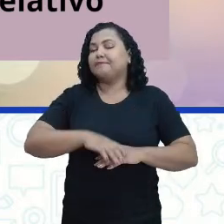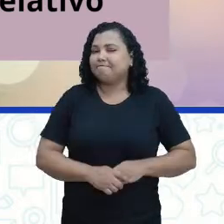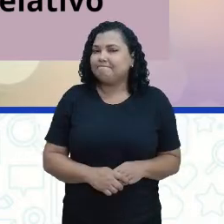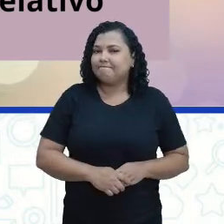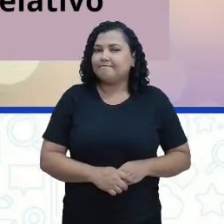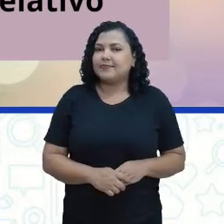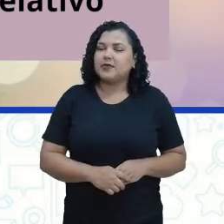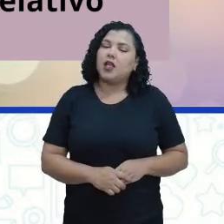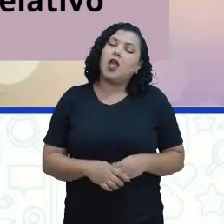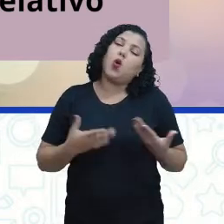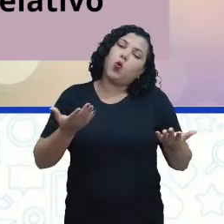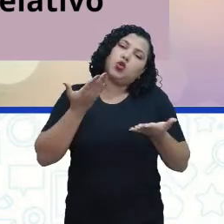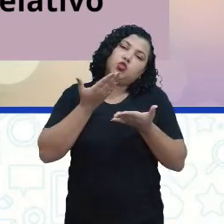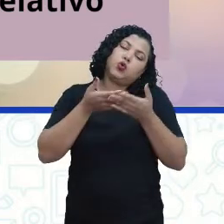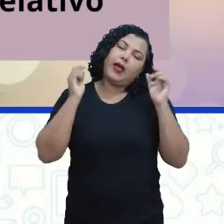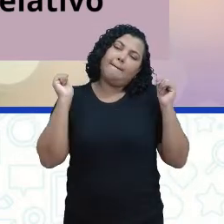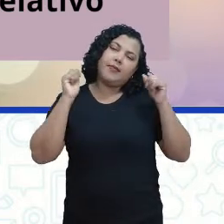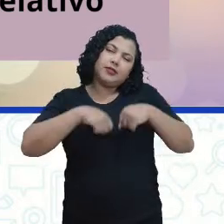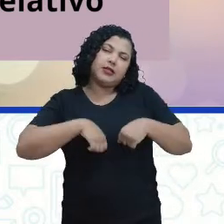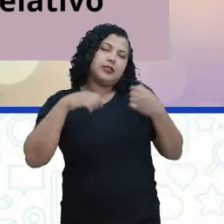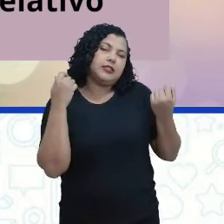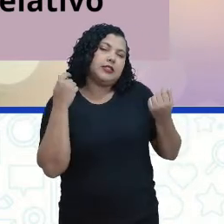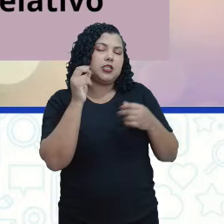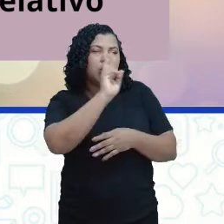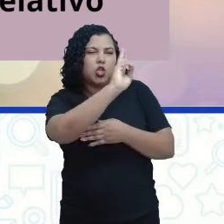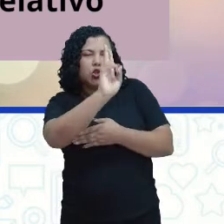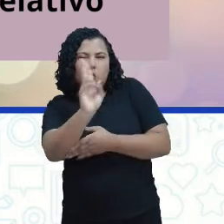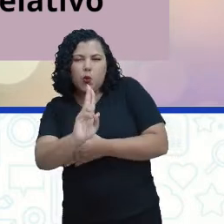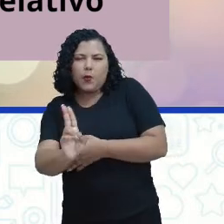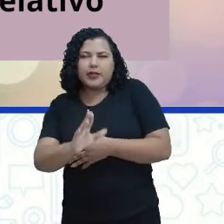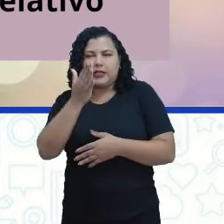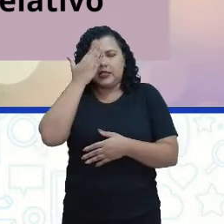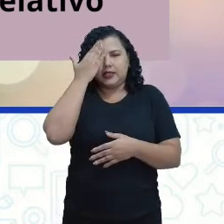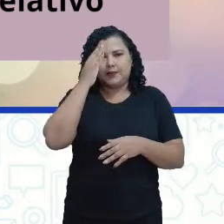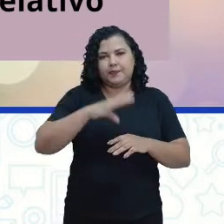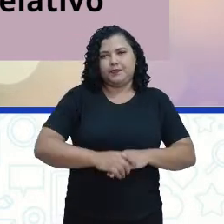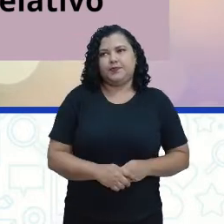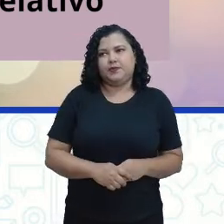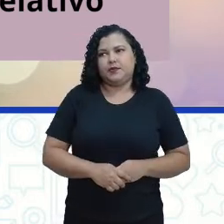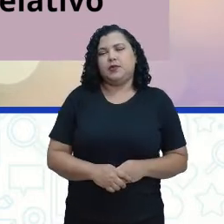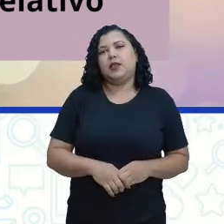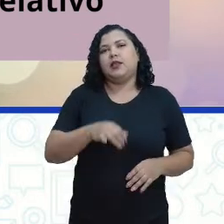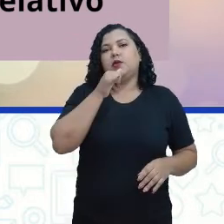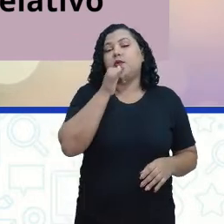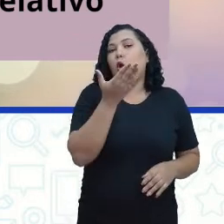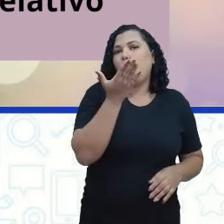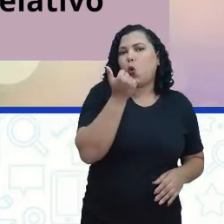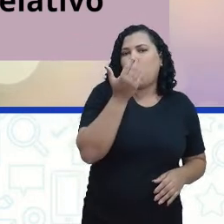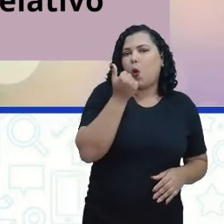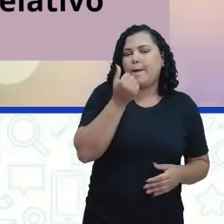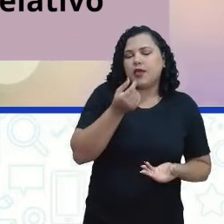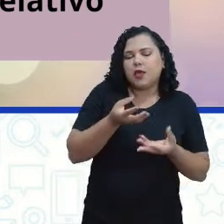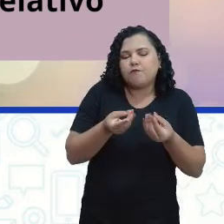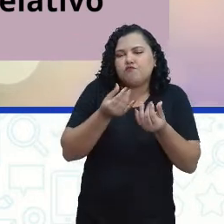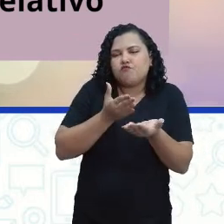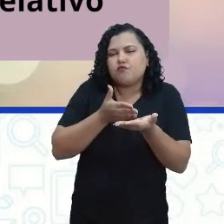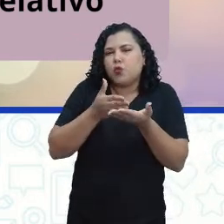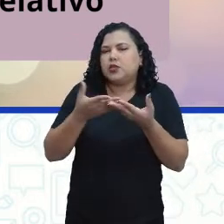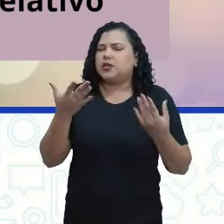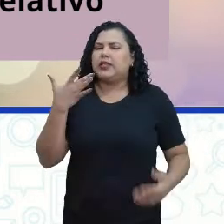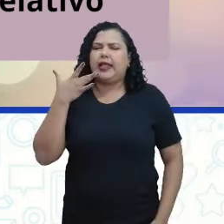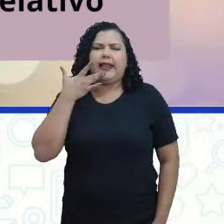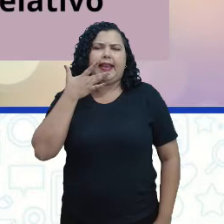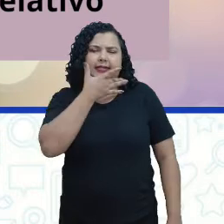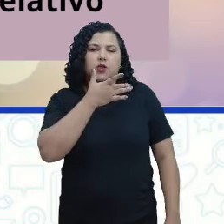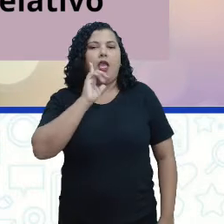vocês não tenham, seja a capacidade de nomear. Então, ó, comi pudim e ele estava delicioso. É um